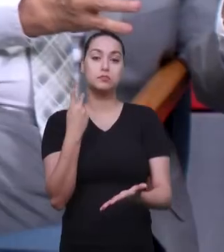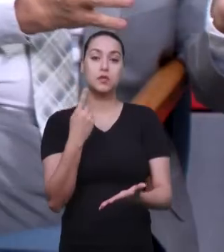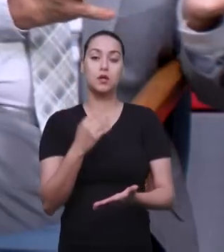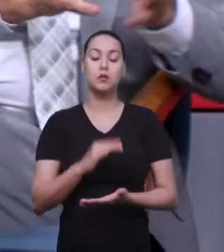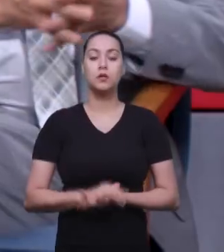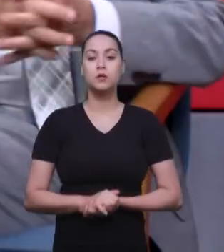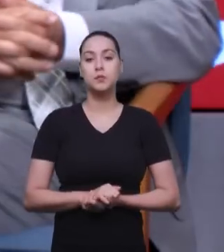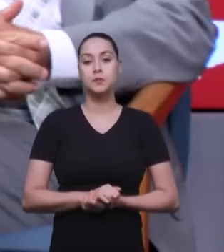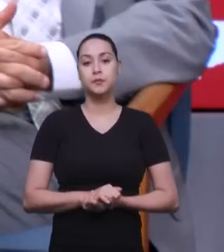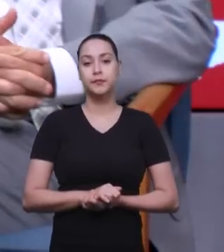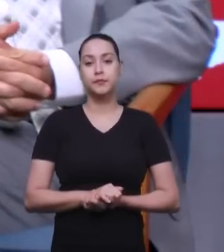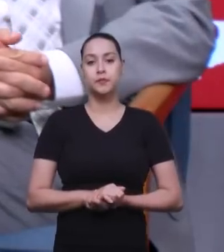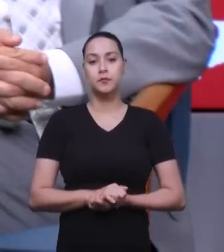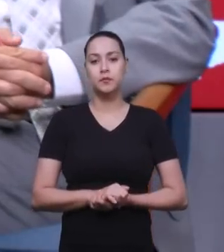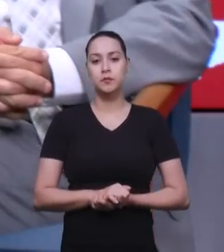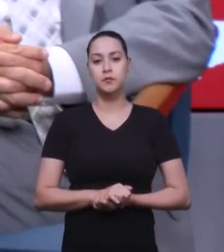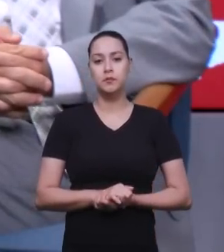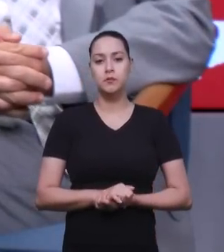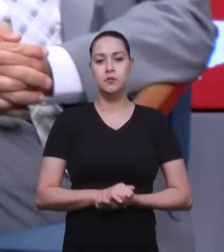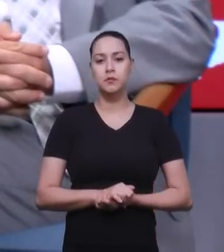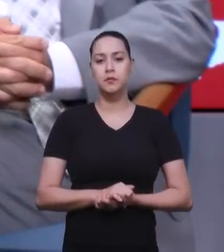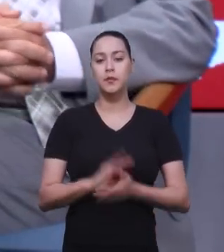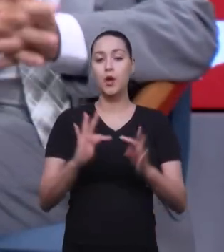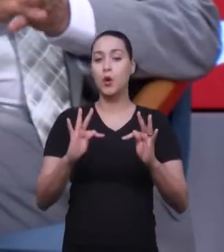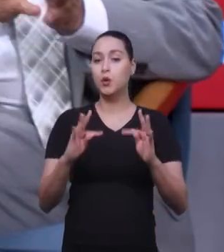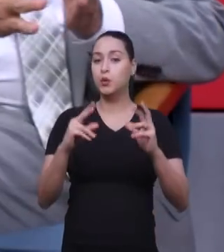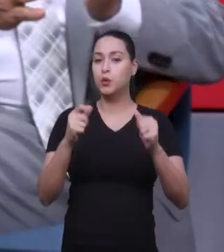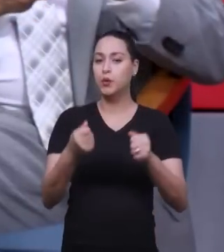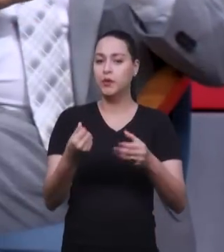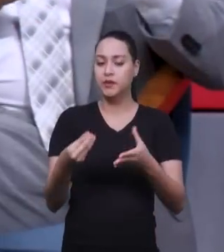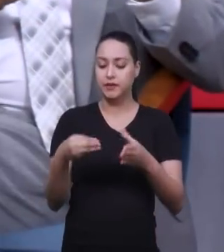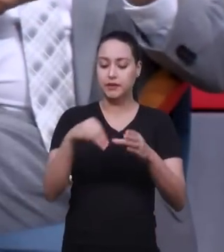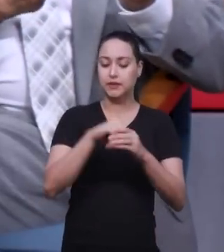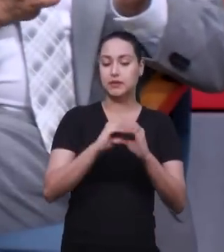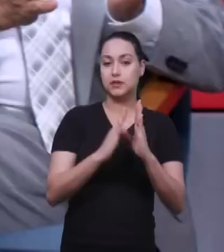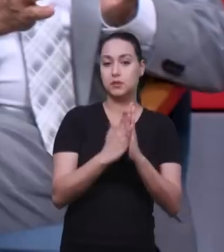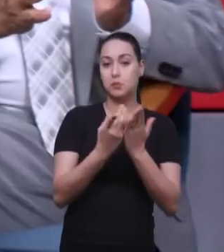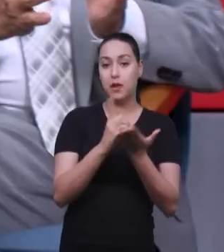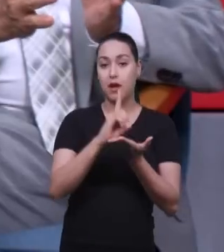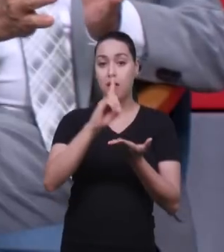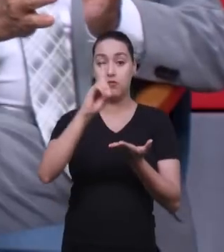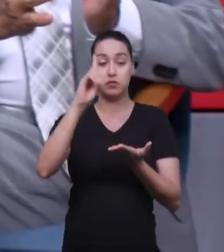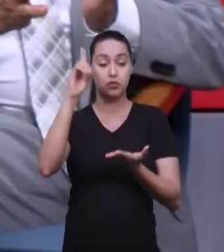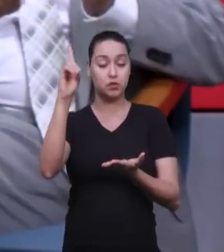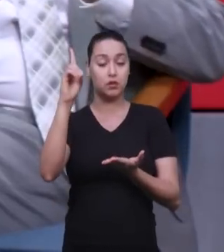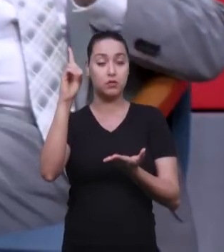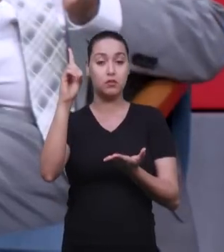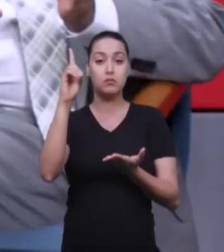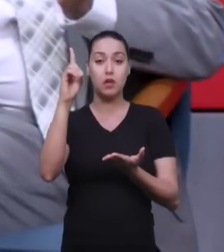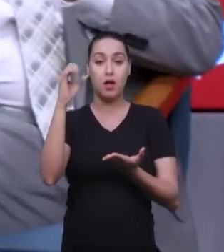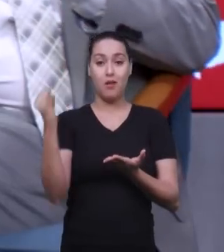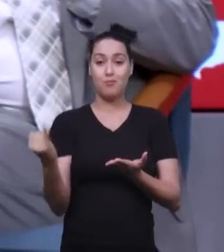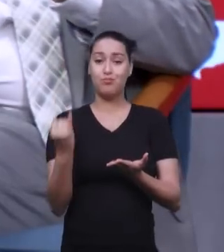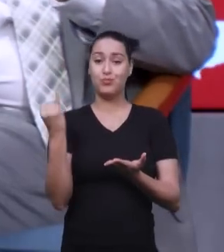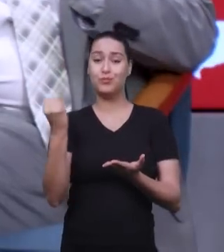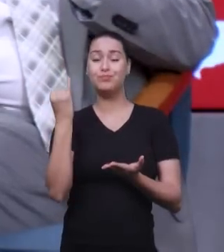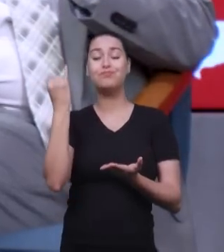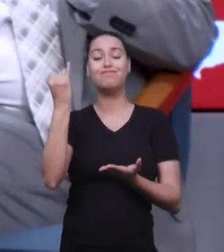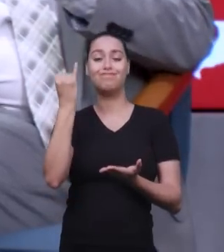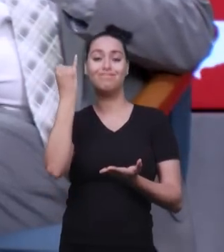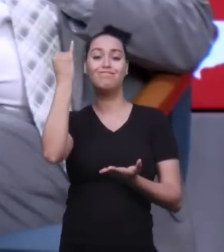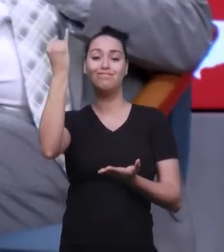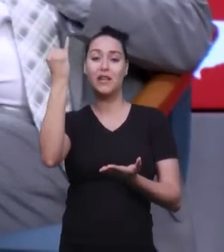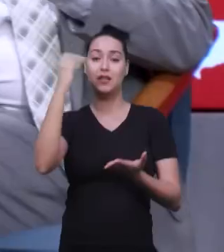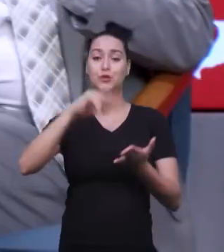falamos de outras vezes que tudo que está na palavra tem uma colocação,